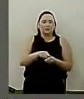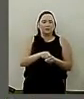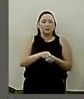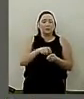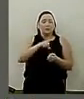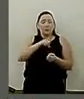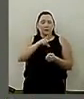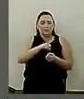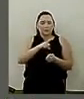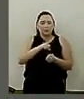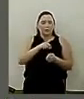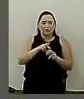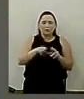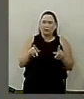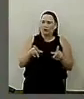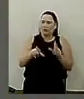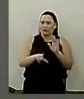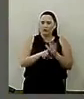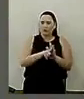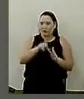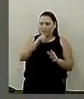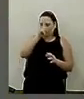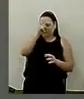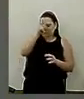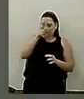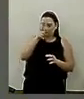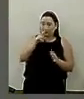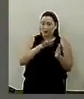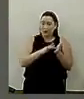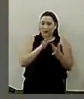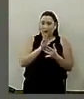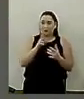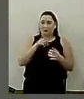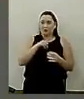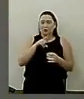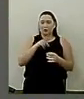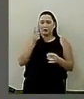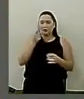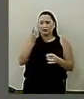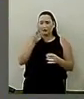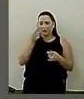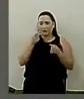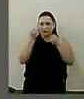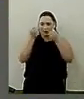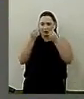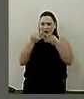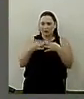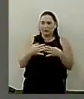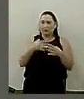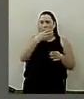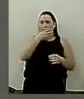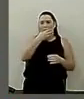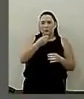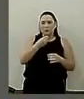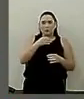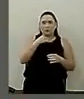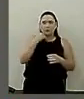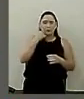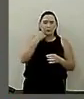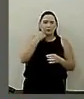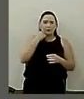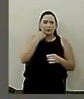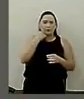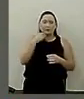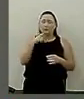leis naturais. O próprio Jesus relacionou isso quando explicou que os homens que morreram na queda da torre